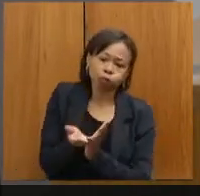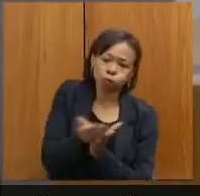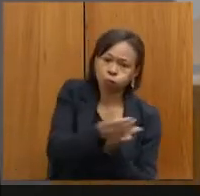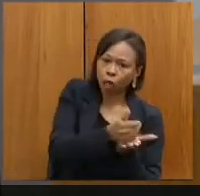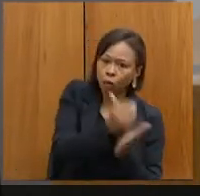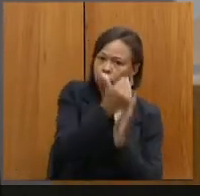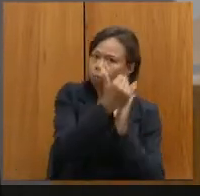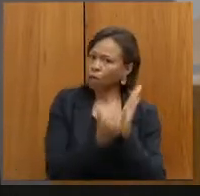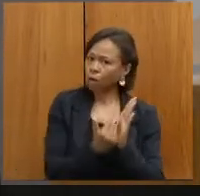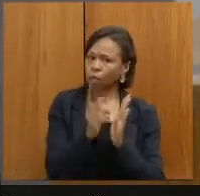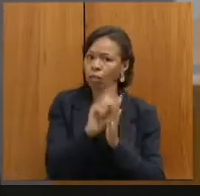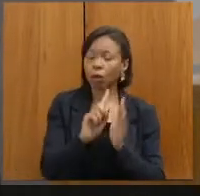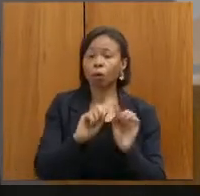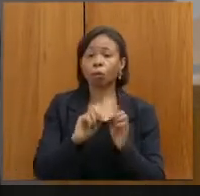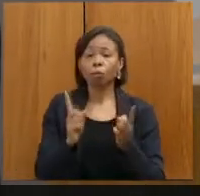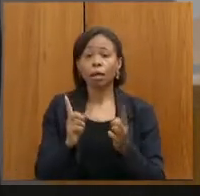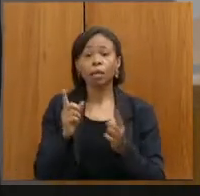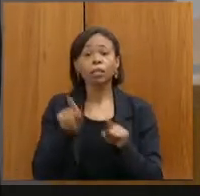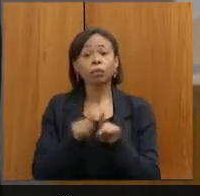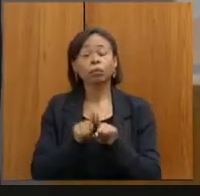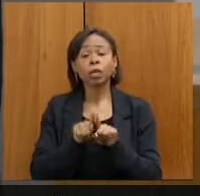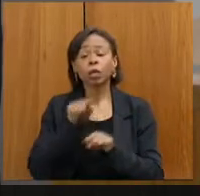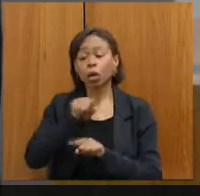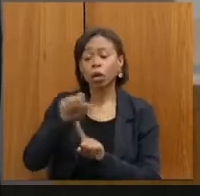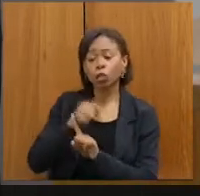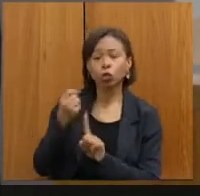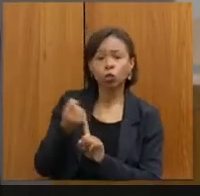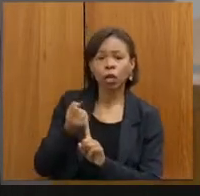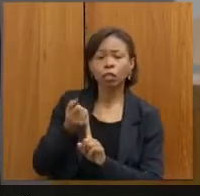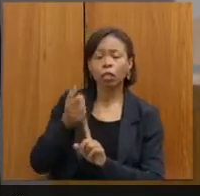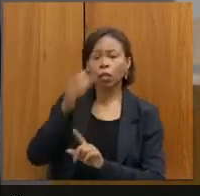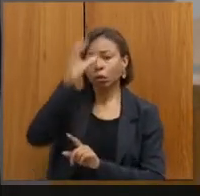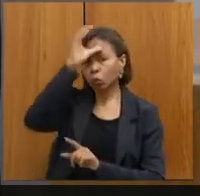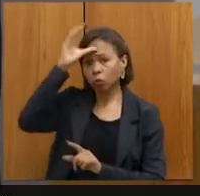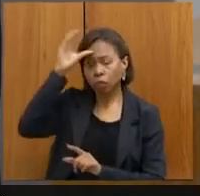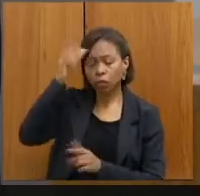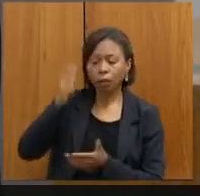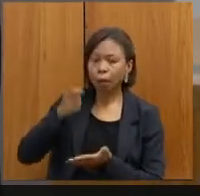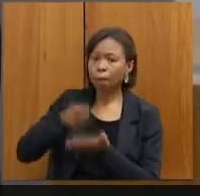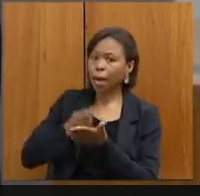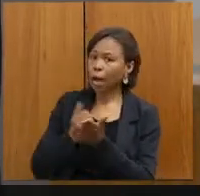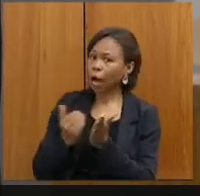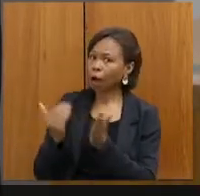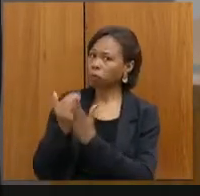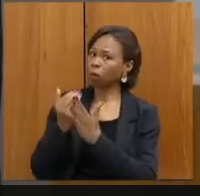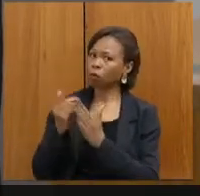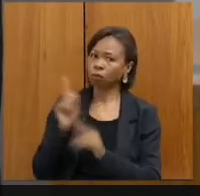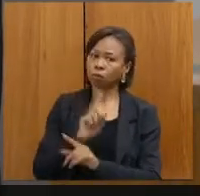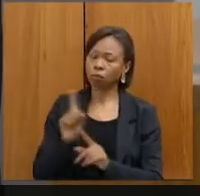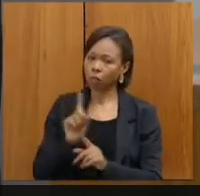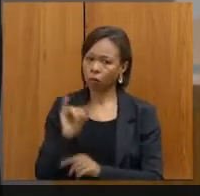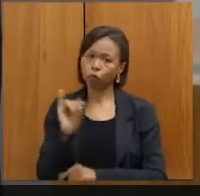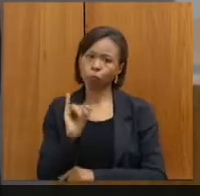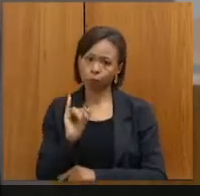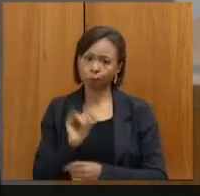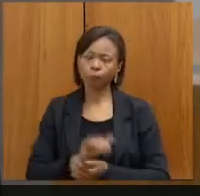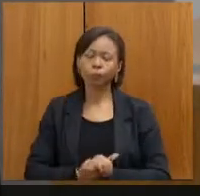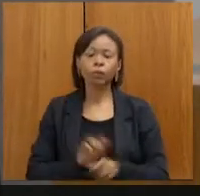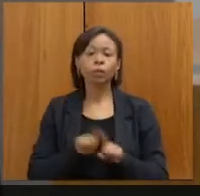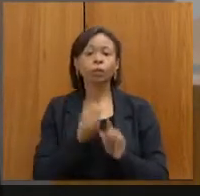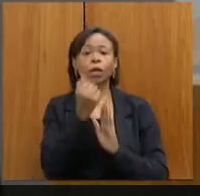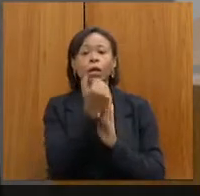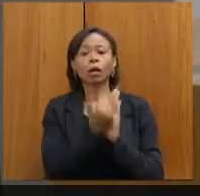que não pesasse sobre o contribuinte os impostos pedimos aqui a redução